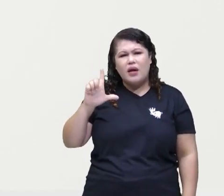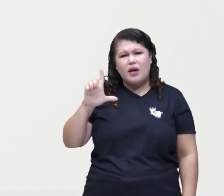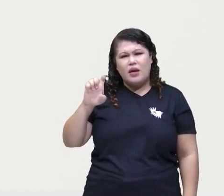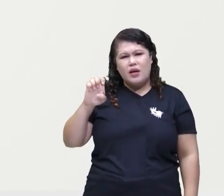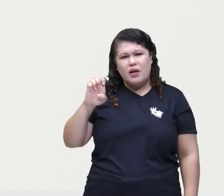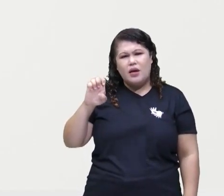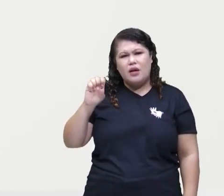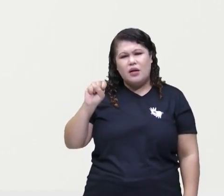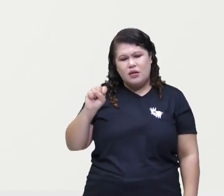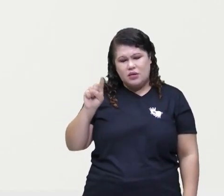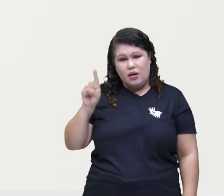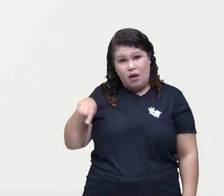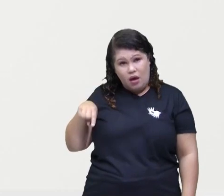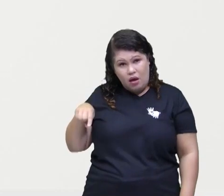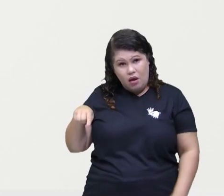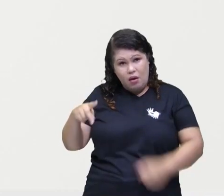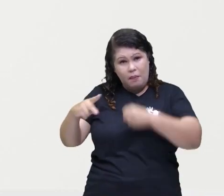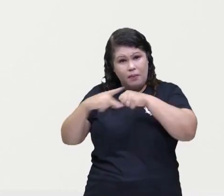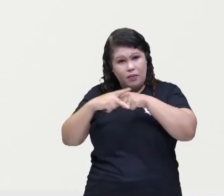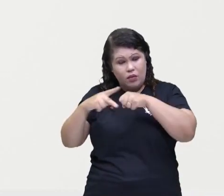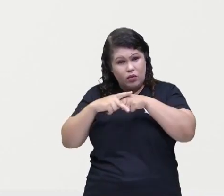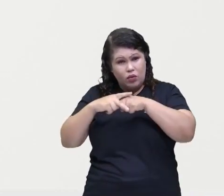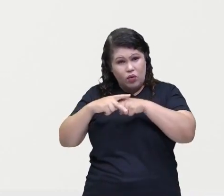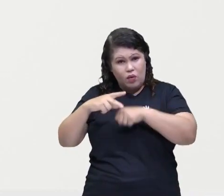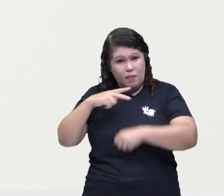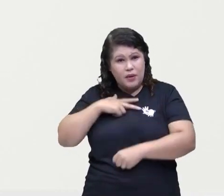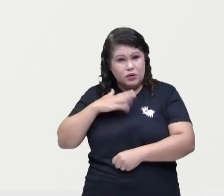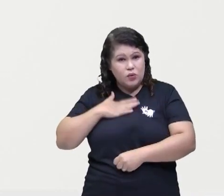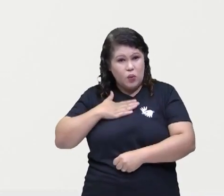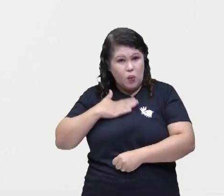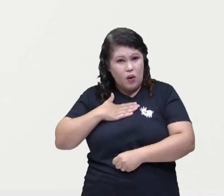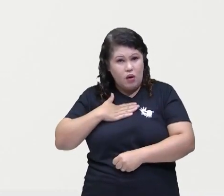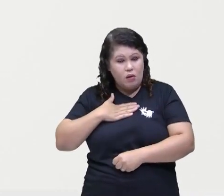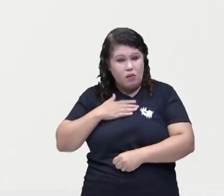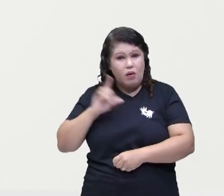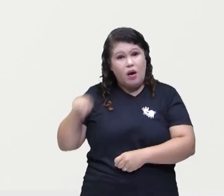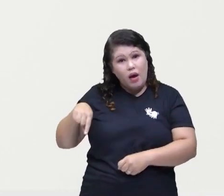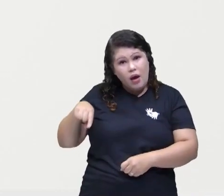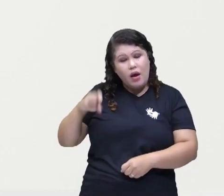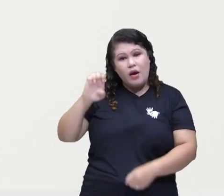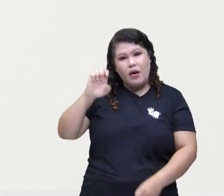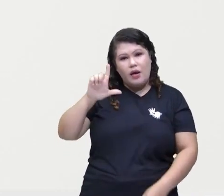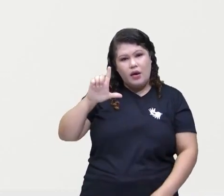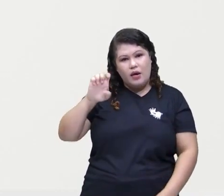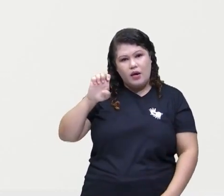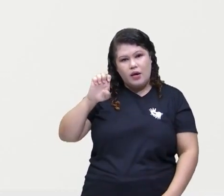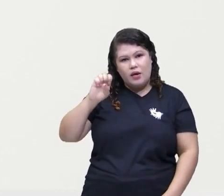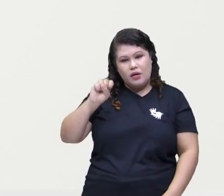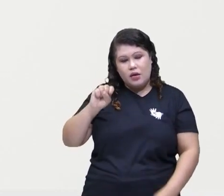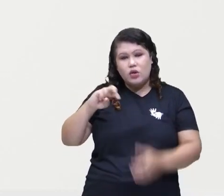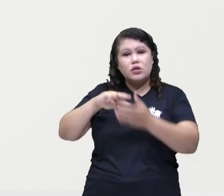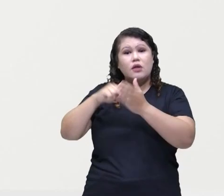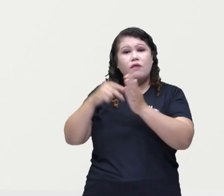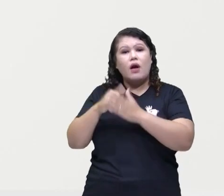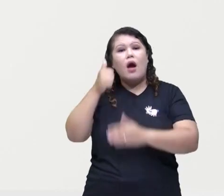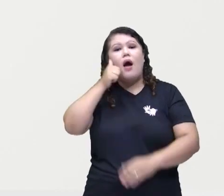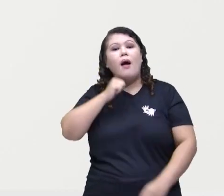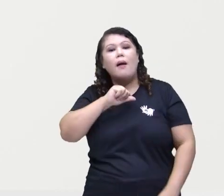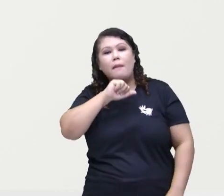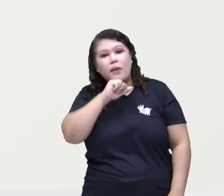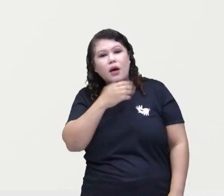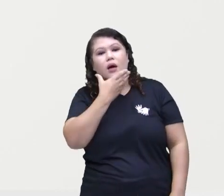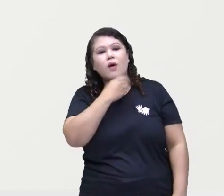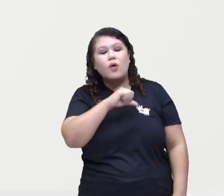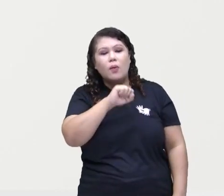pronome pessoal. Isso aqui significa o quê? Que são a mãe e o pai deste bebê aqui que está